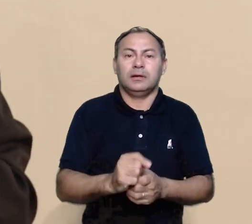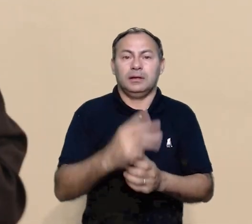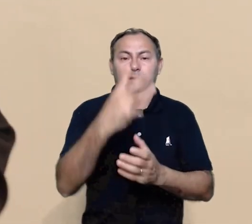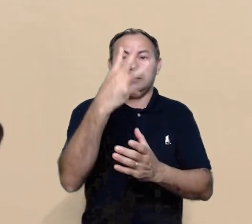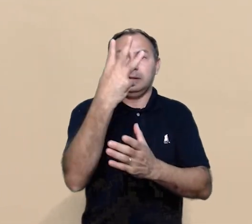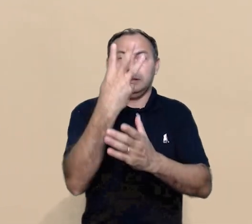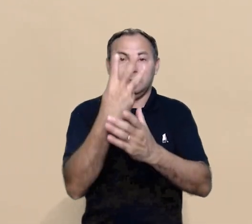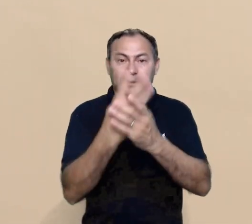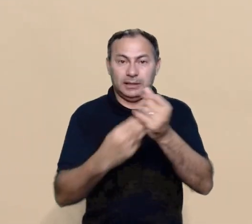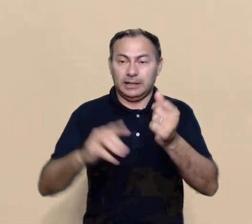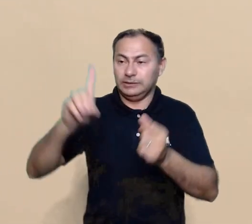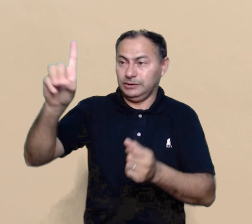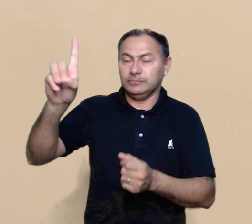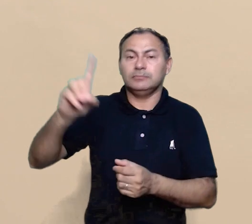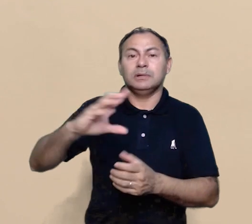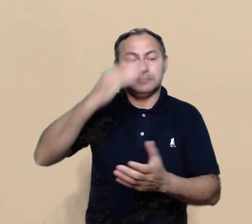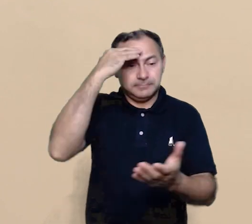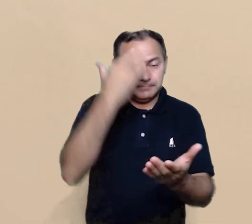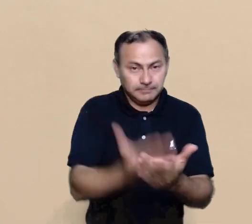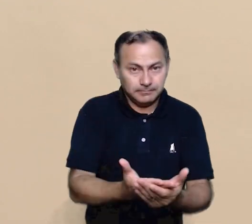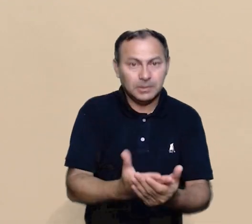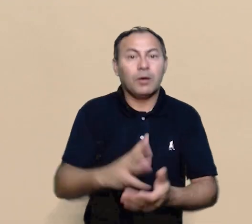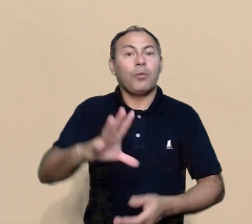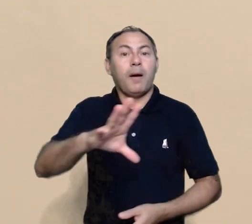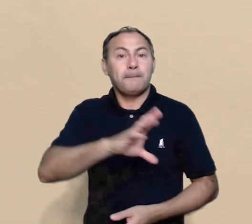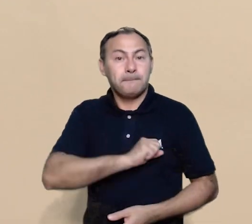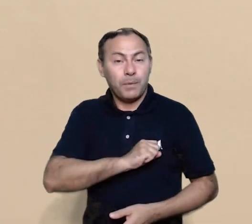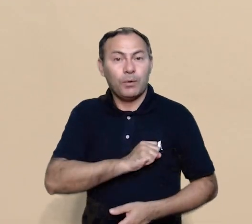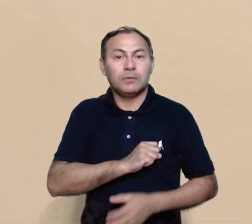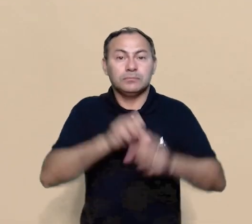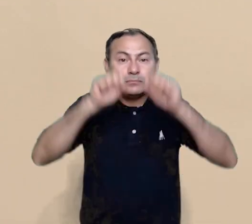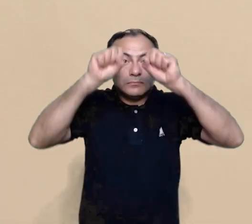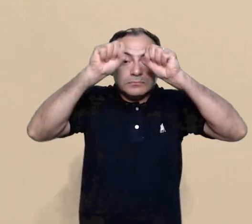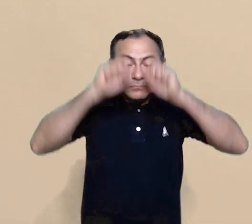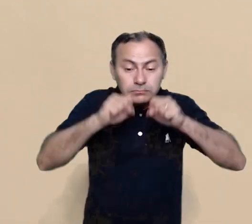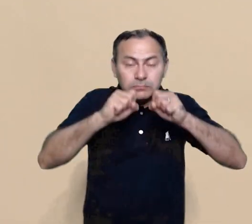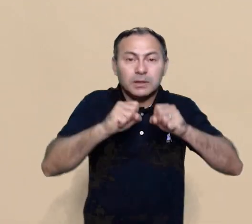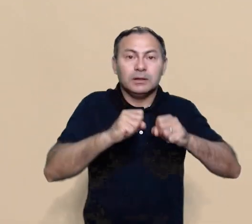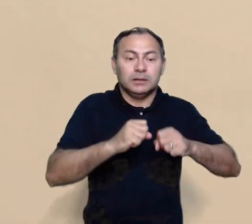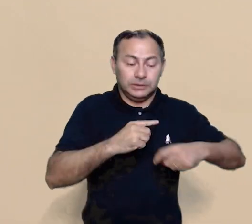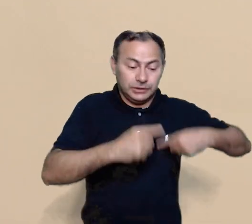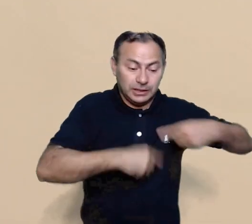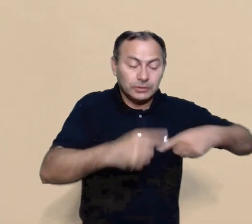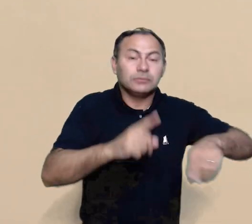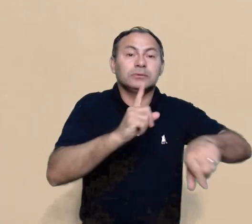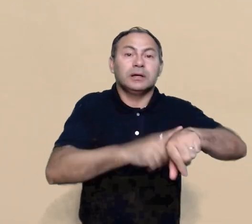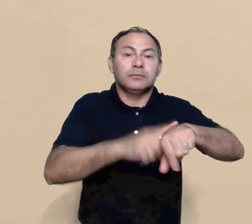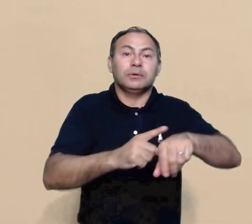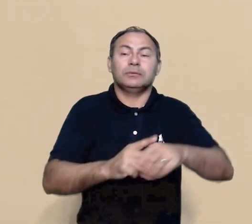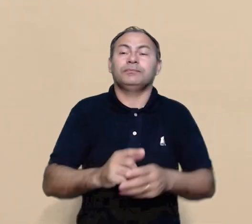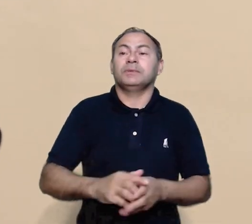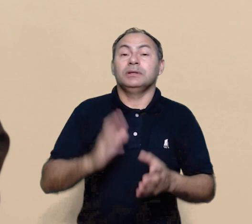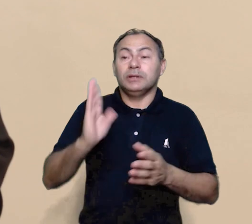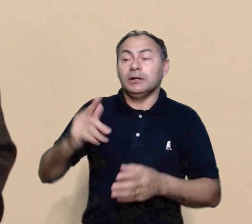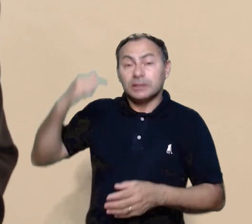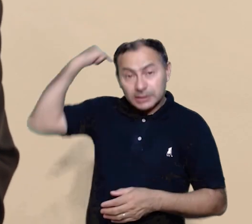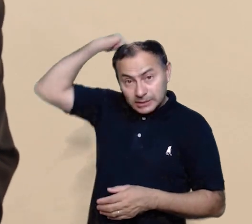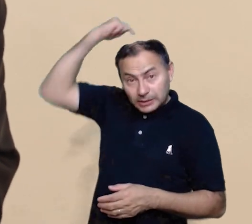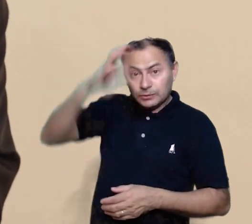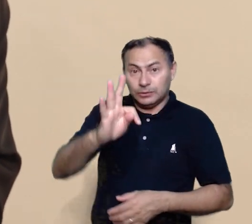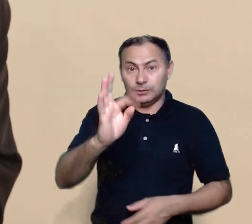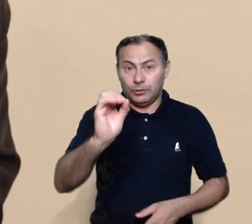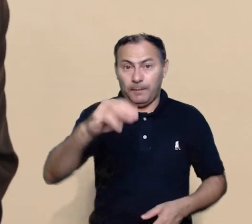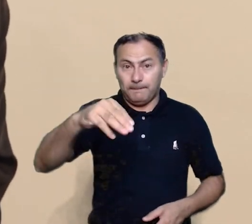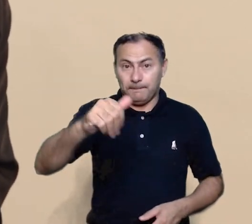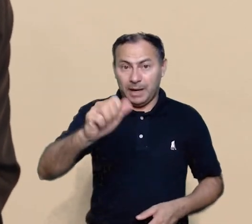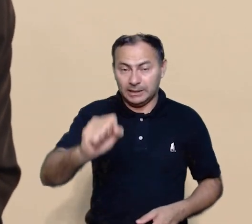que a Trindade fosse crida com amor e testemunhada pela geração do tempo dele Tomás de Aquino lá